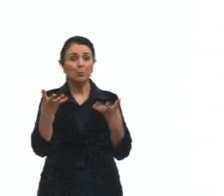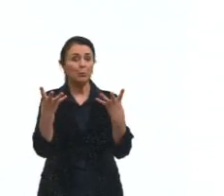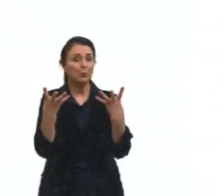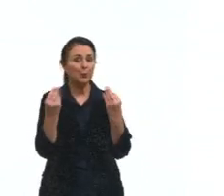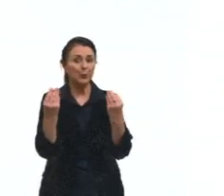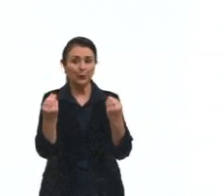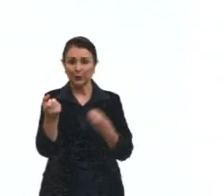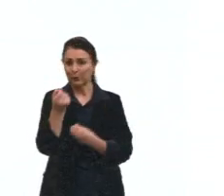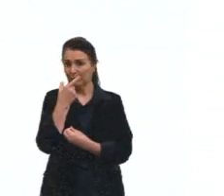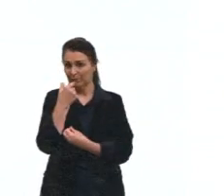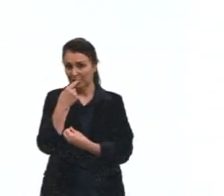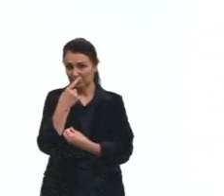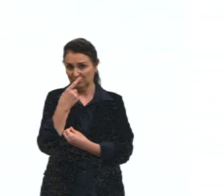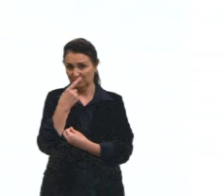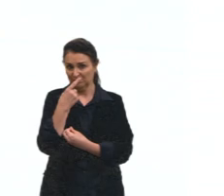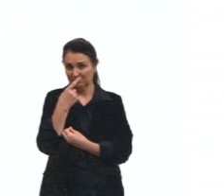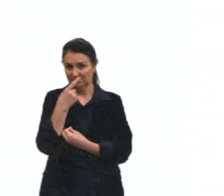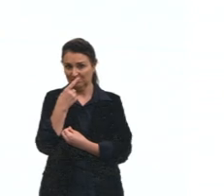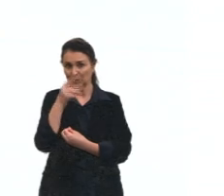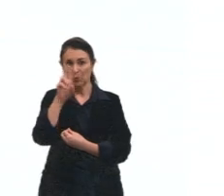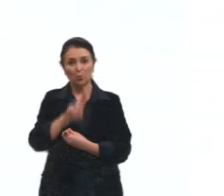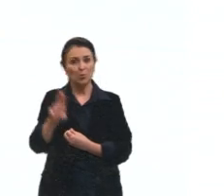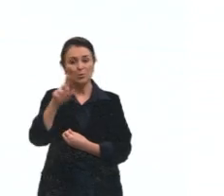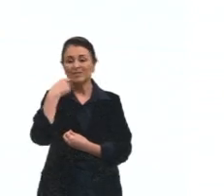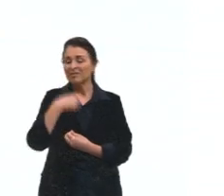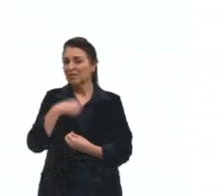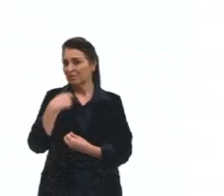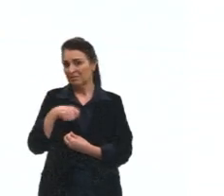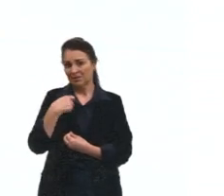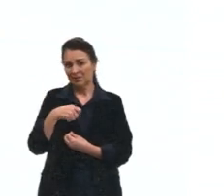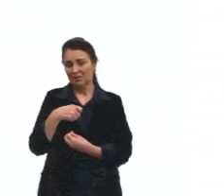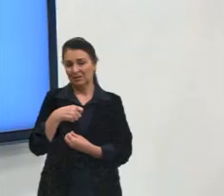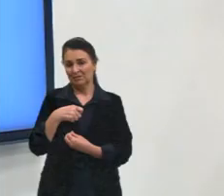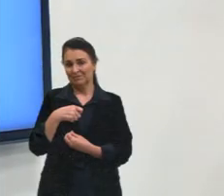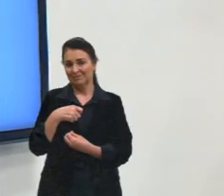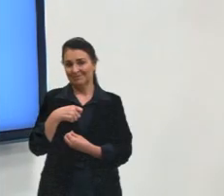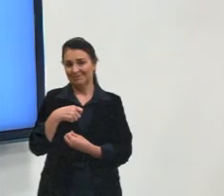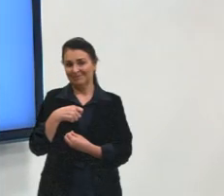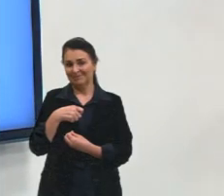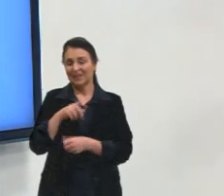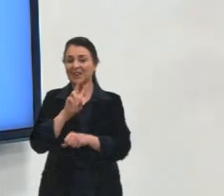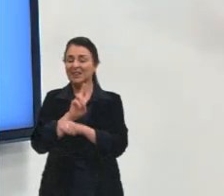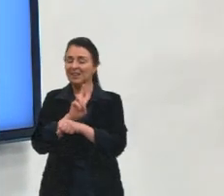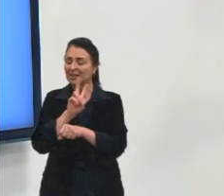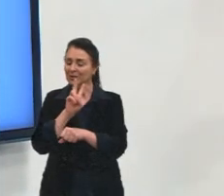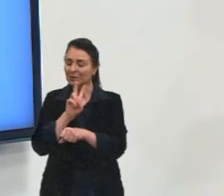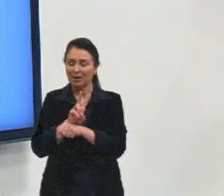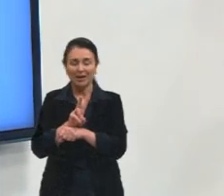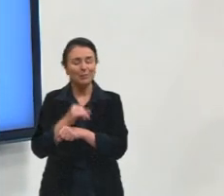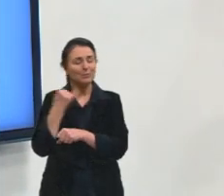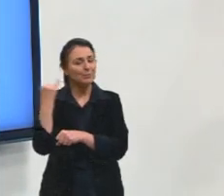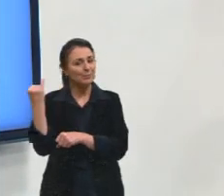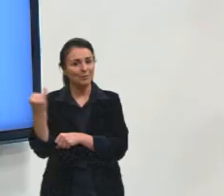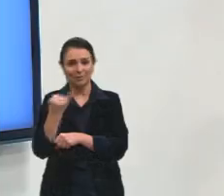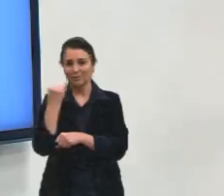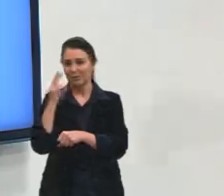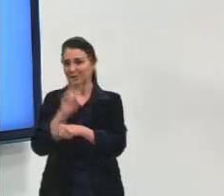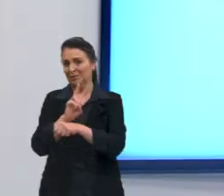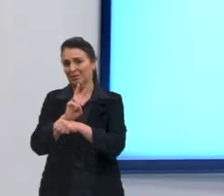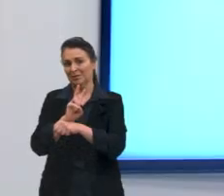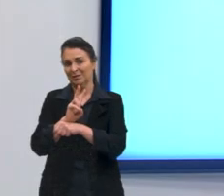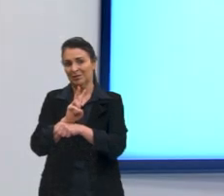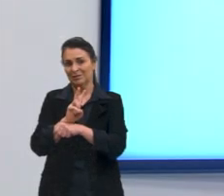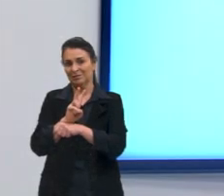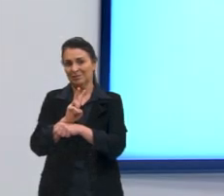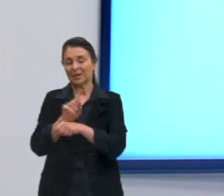não uso inadequado de antibióticos é ver um fator mais importante nesse